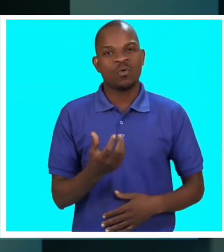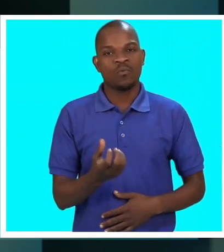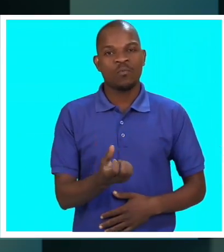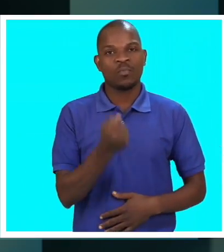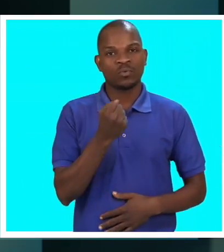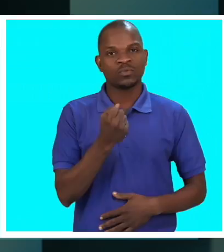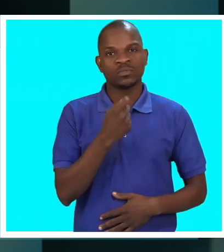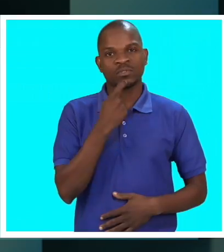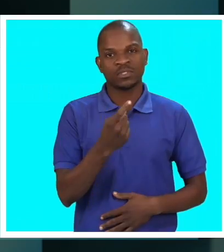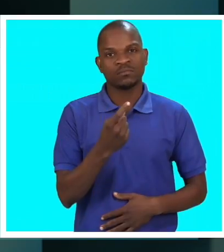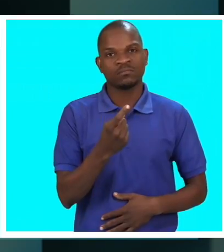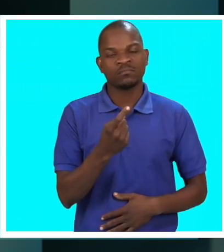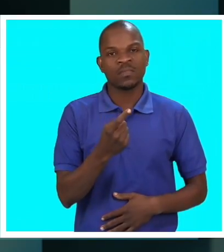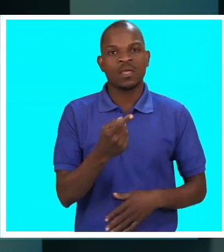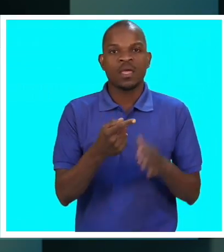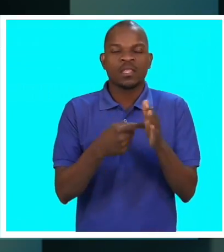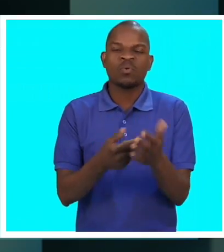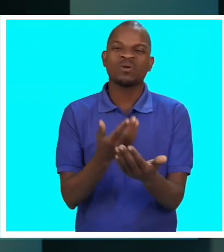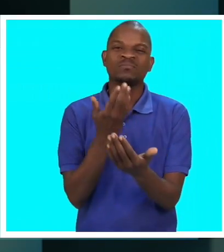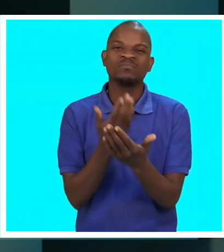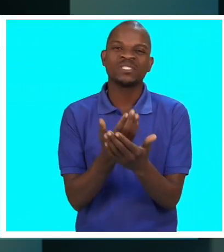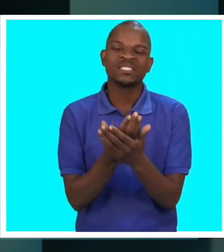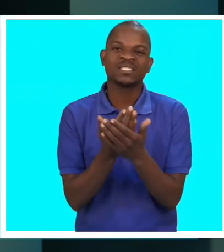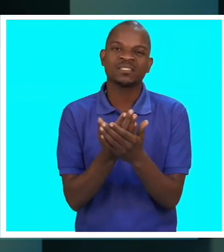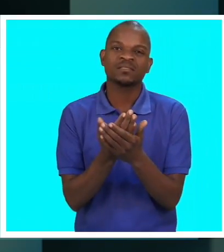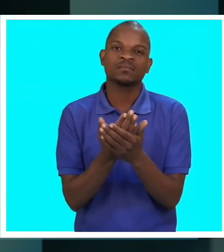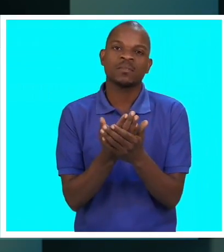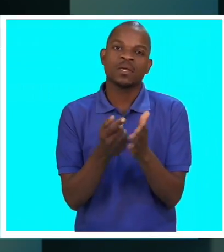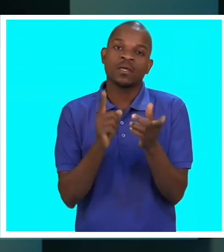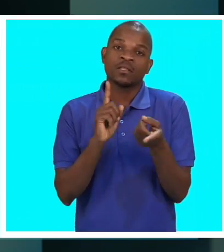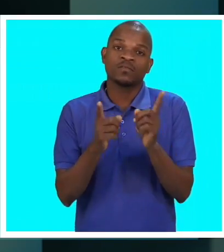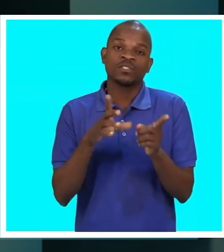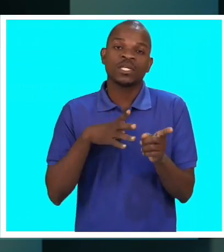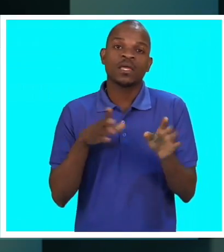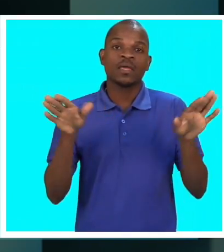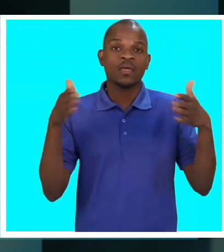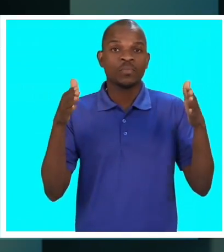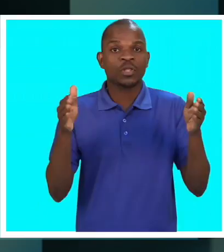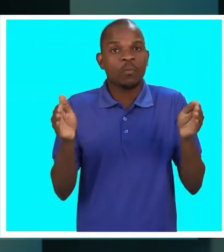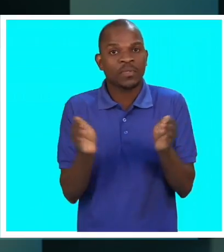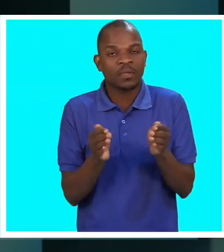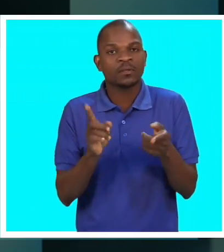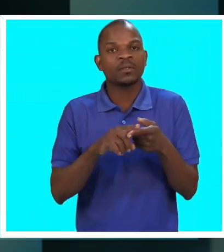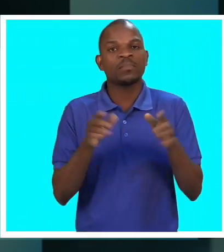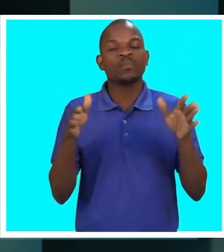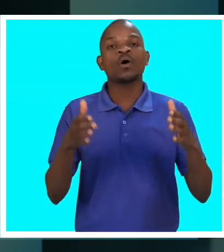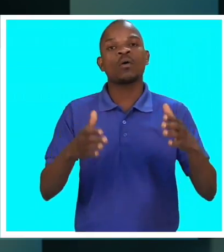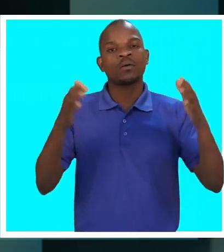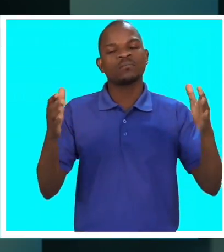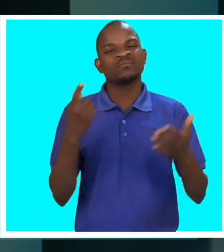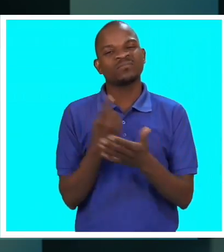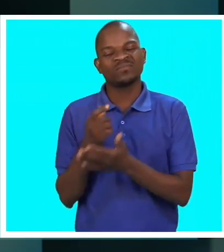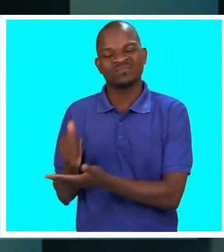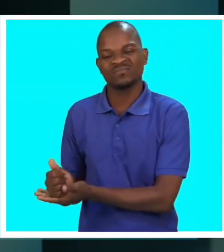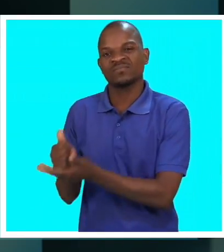não o apego, mas o pedido às pequenas, médias, grandes empresas para que